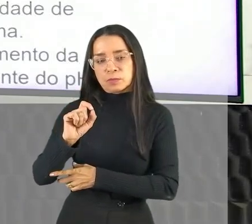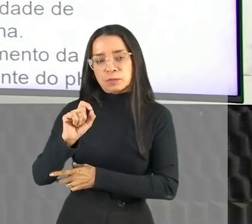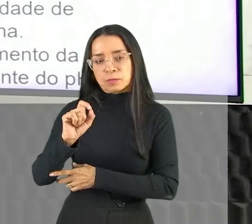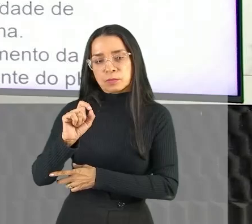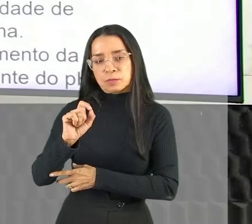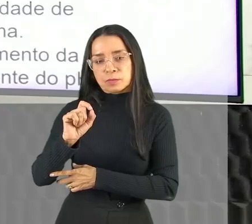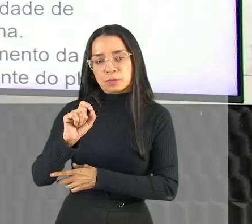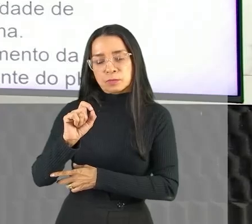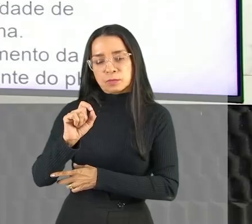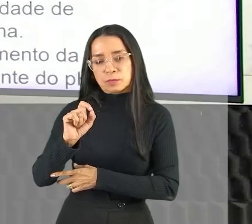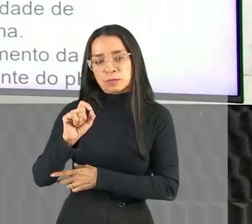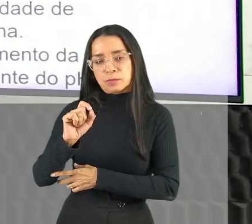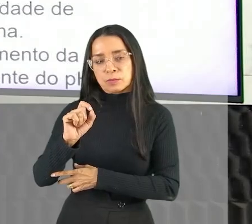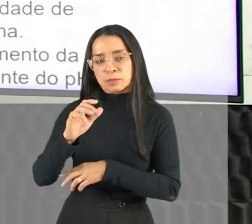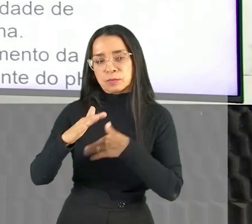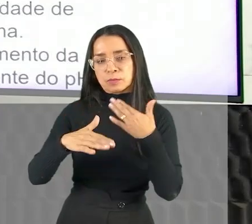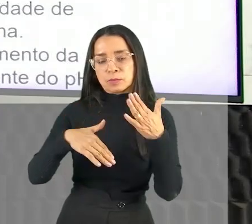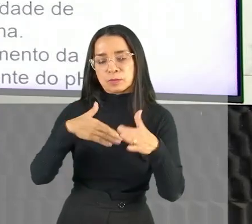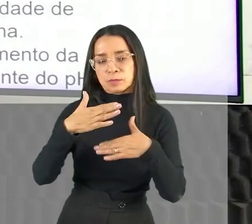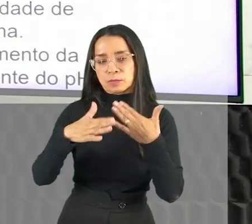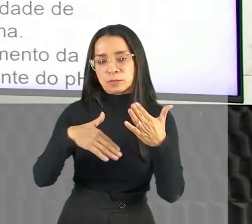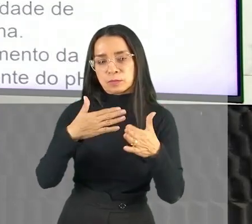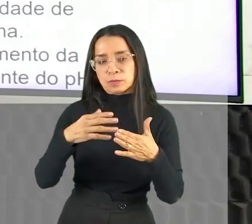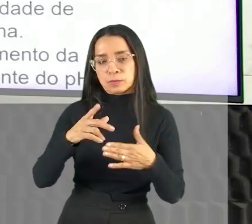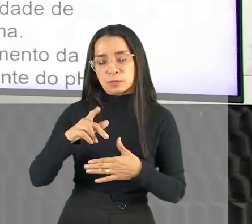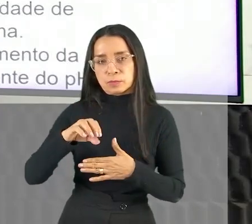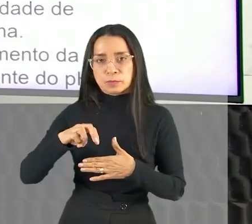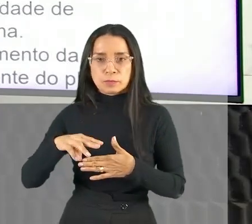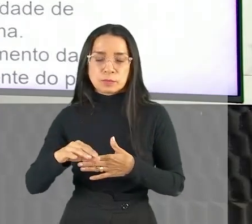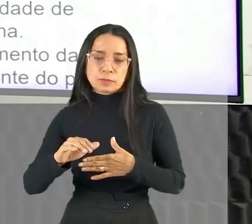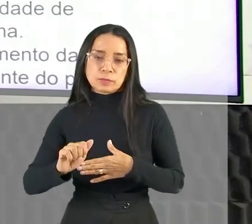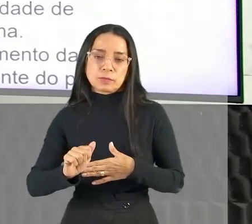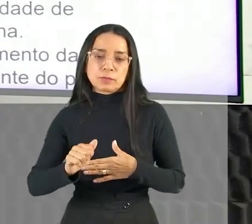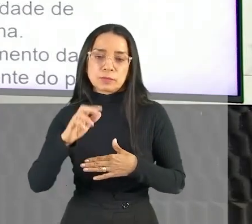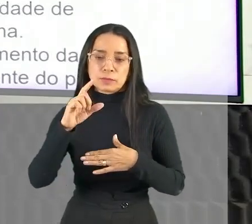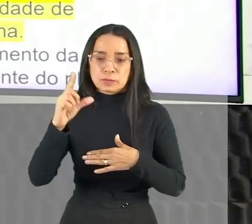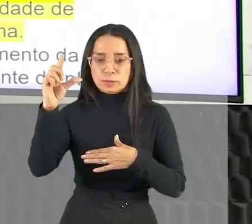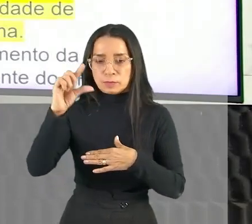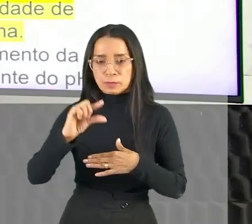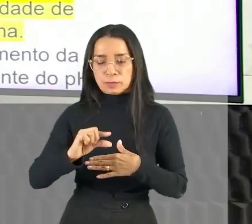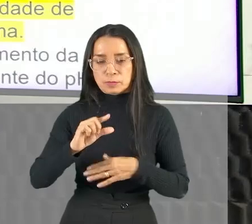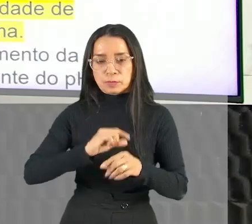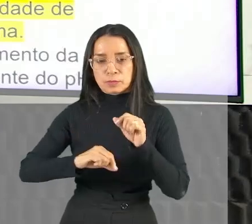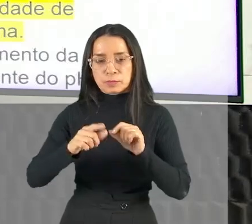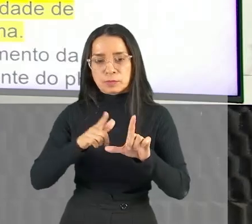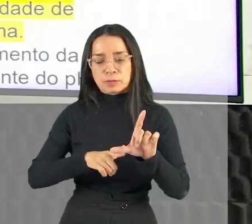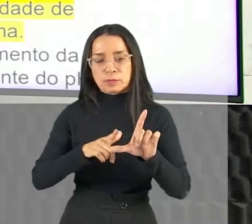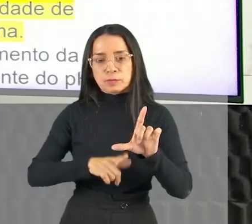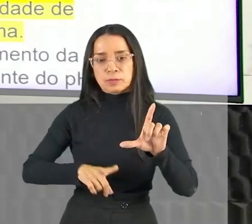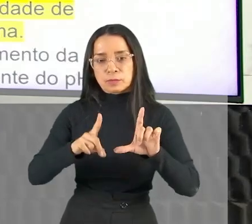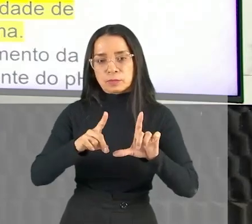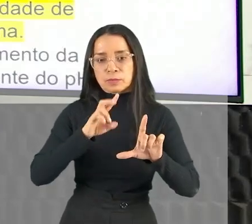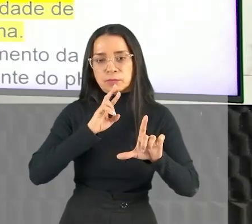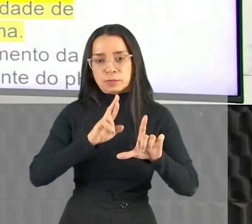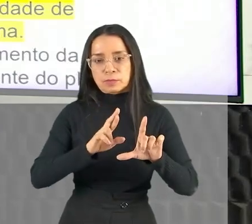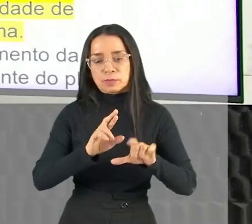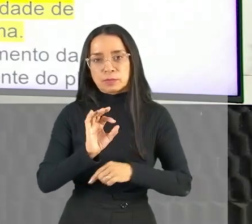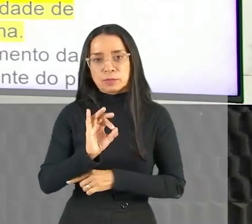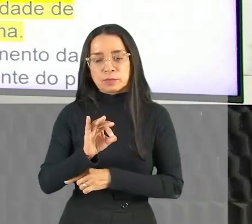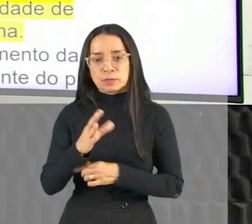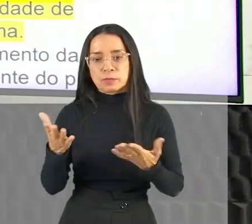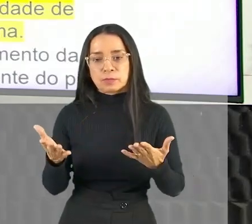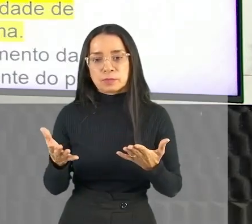o desempenho da enzima sempre acabou caindo, né? Foi menor. Então, letra D é a resposta, tá? A